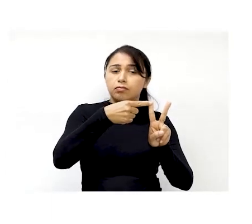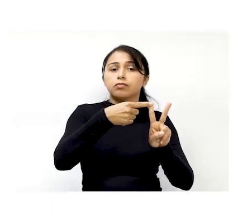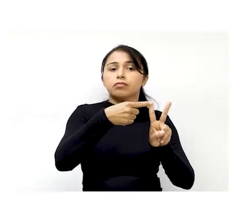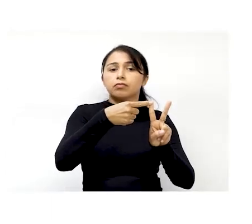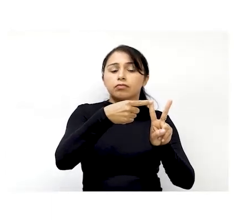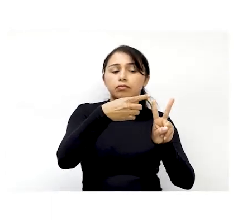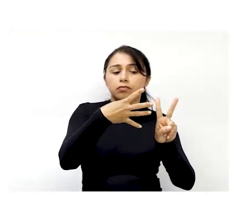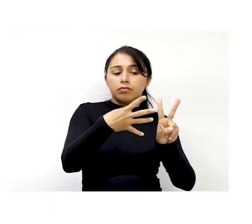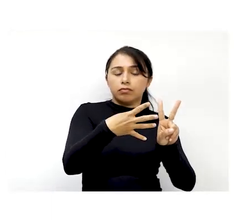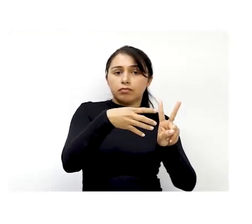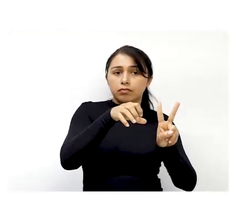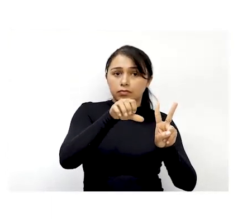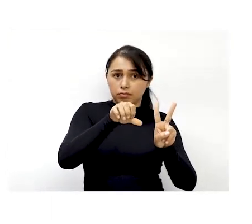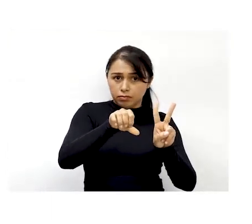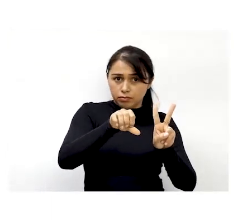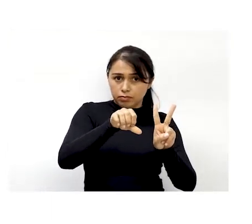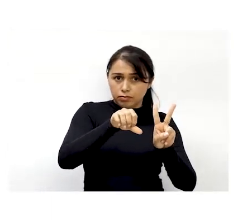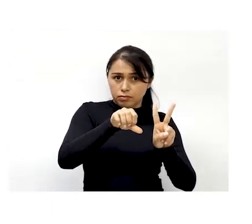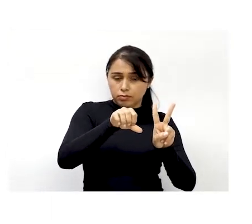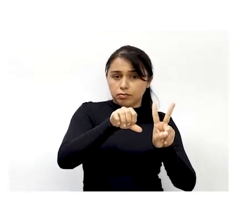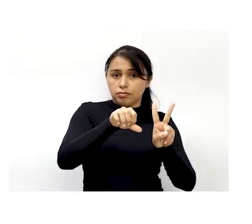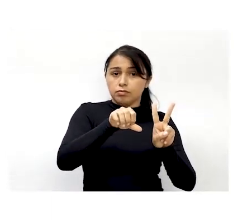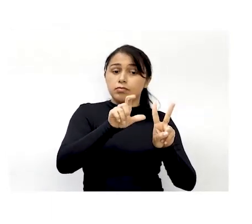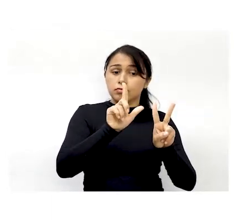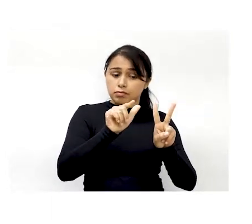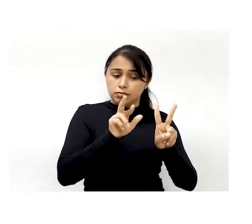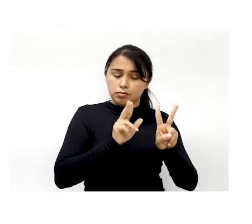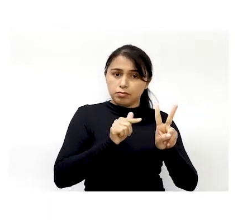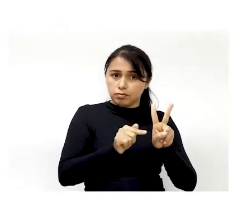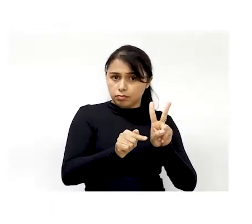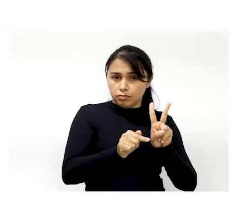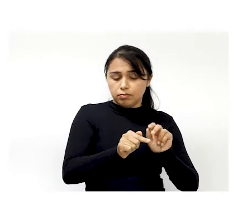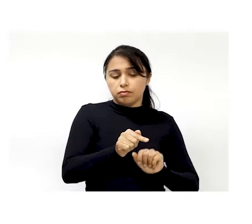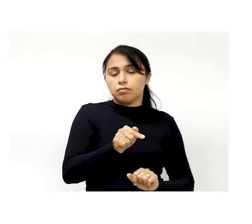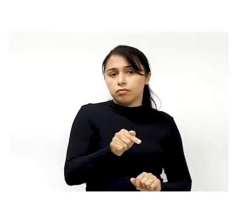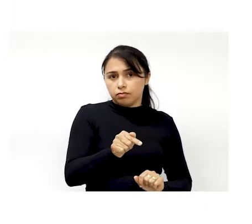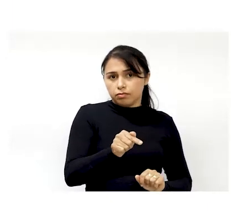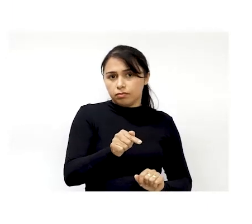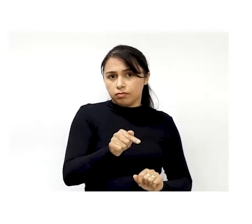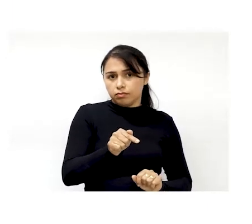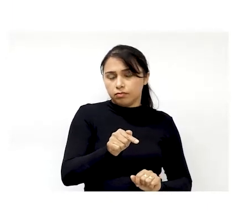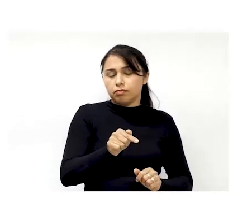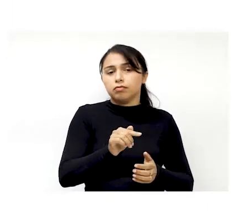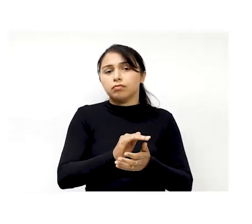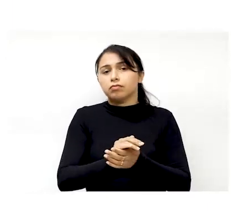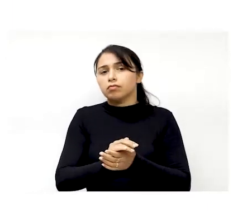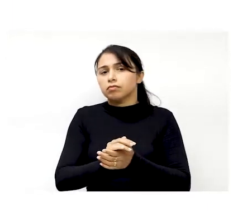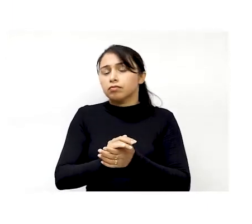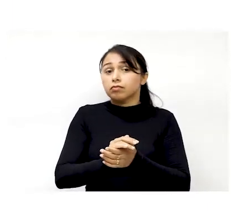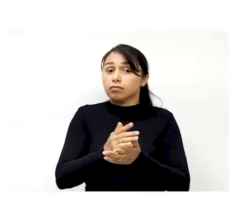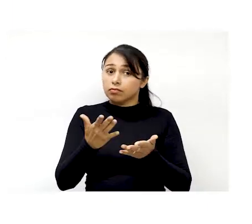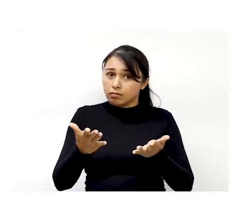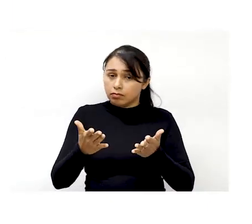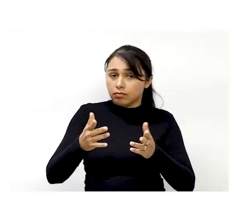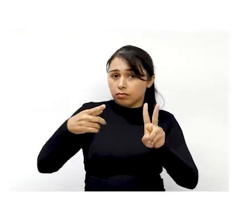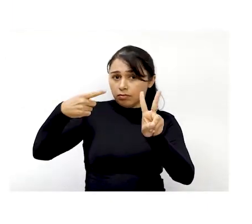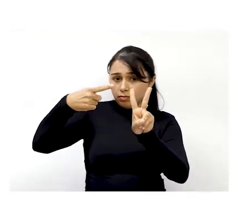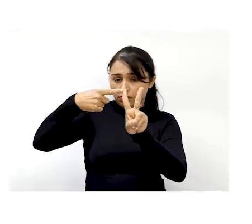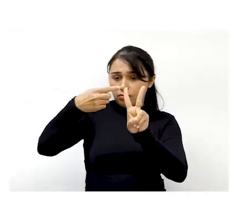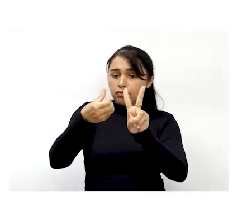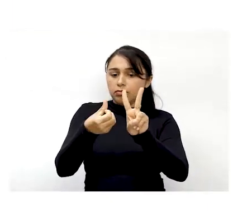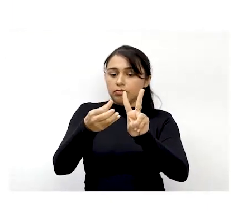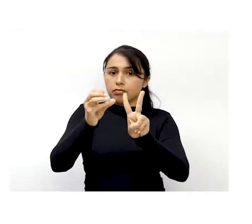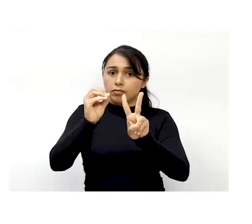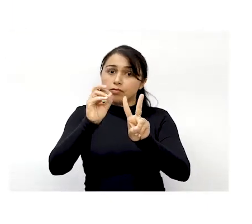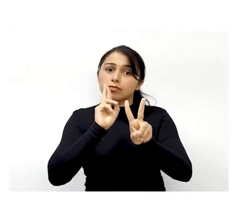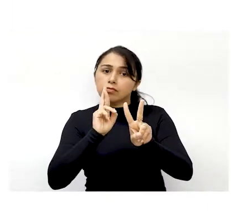né? A raiz de 64, que a gente sabe que é 8. E o próximo número aqui atrás seria o 7, né? Então,